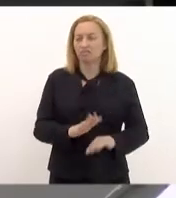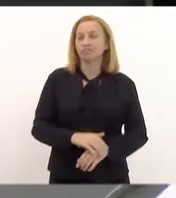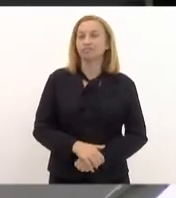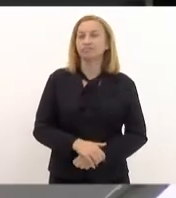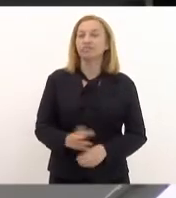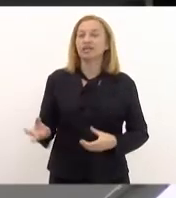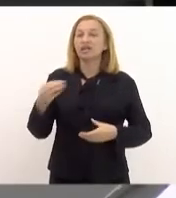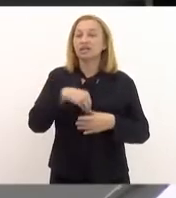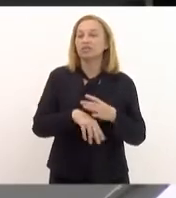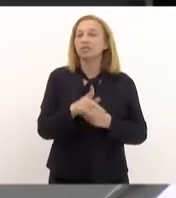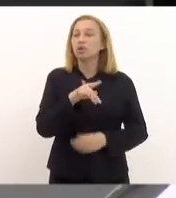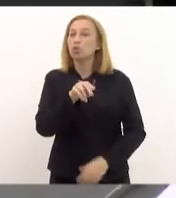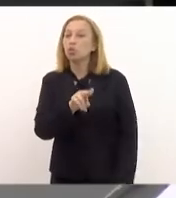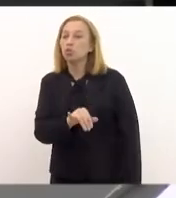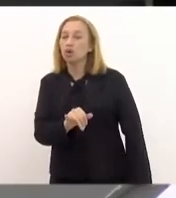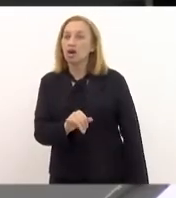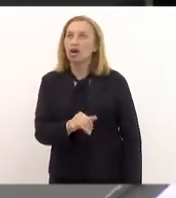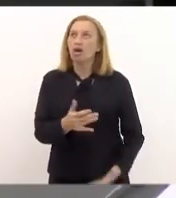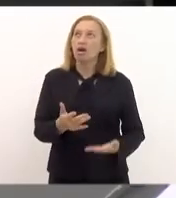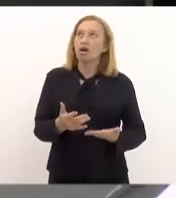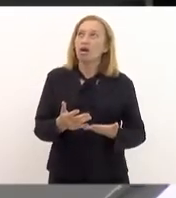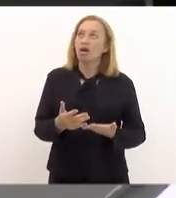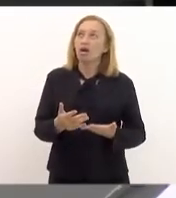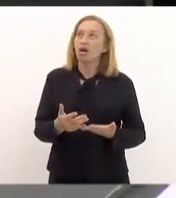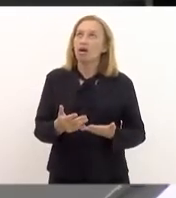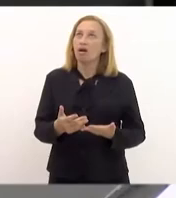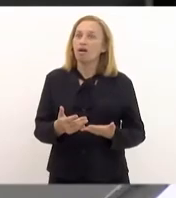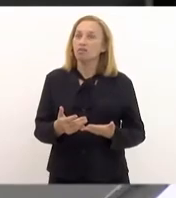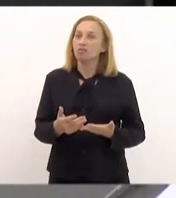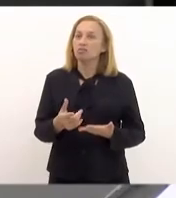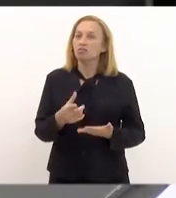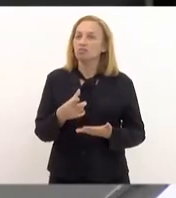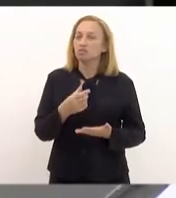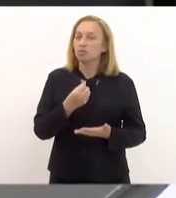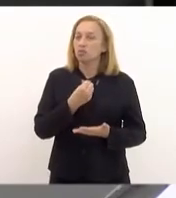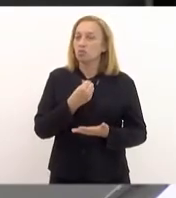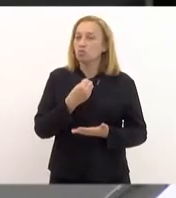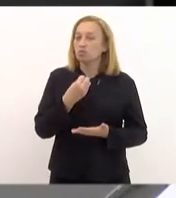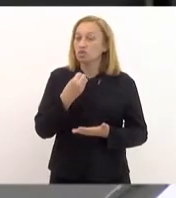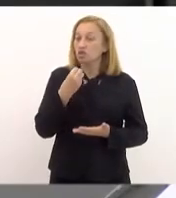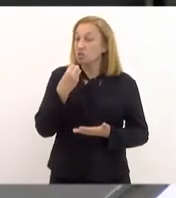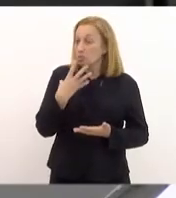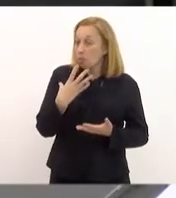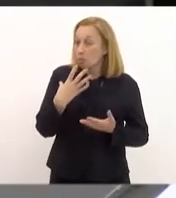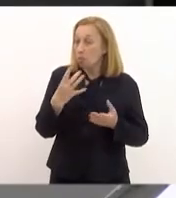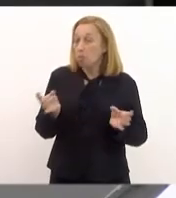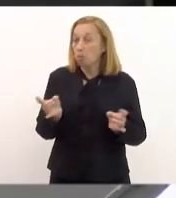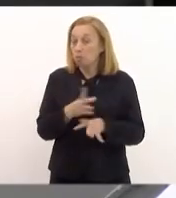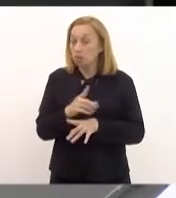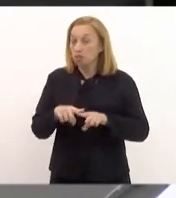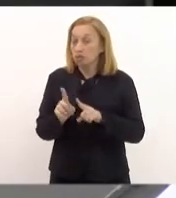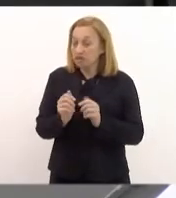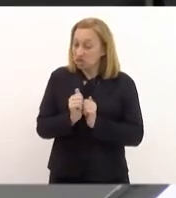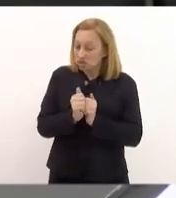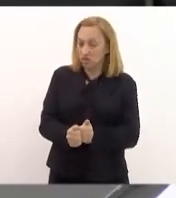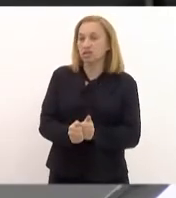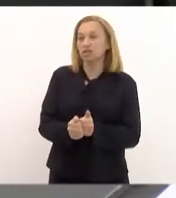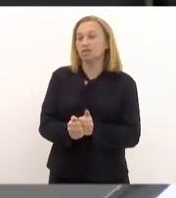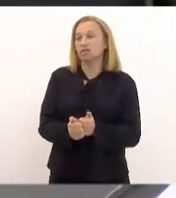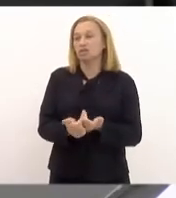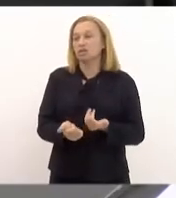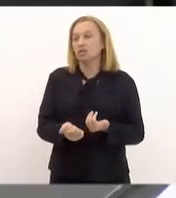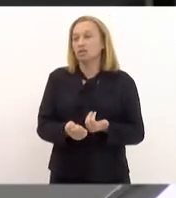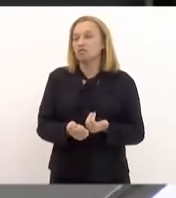Dentro do PEDU, apesar dele não estar assim, uhum, né, nota 10, né, mas é ele que a gente já está seguindo, que a gente segue. E tem